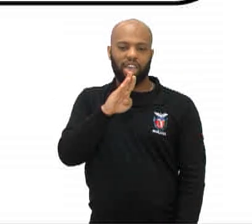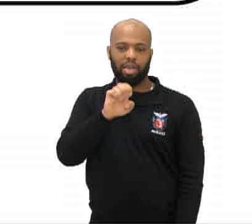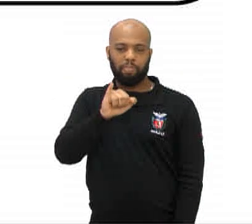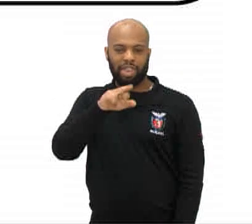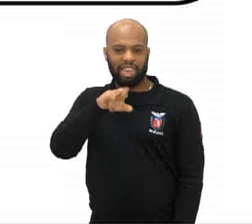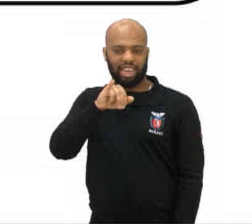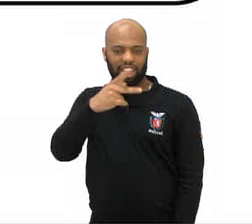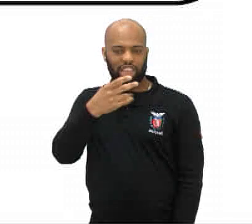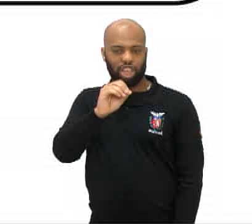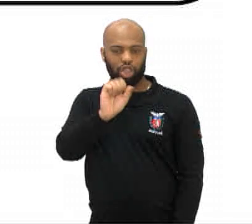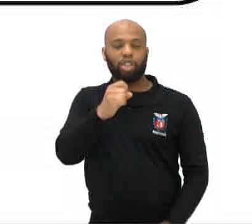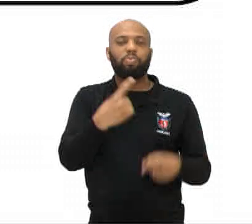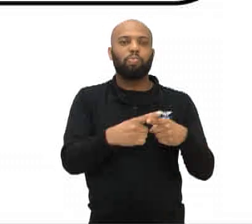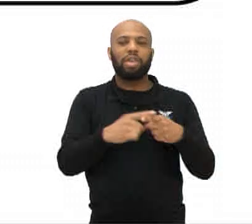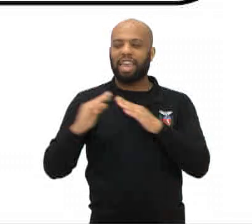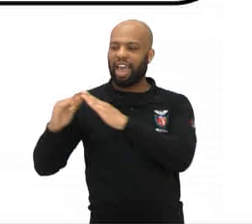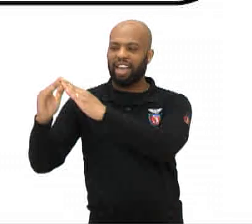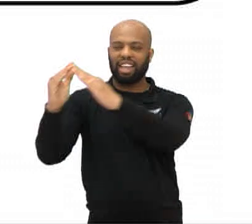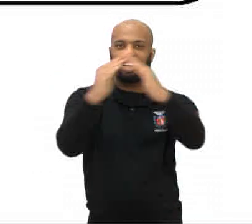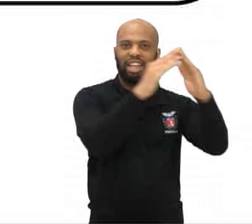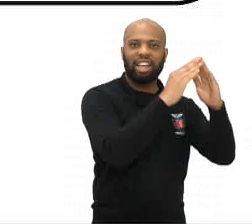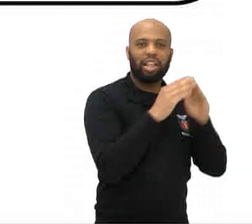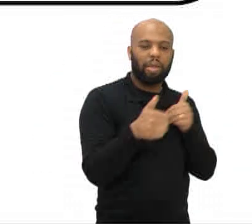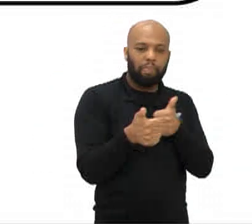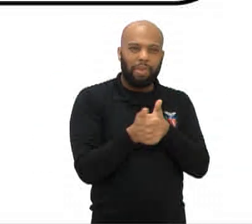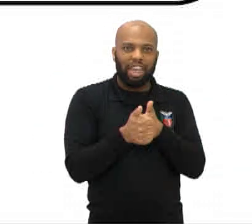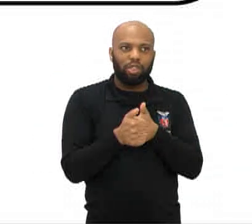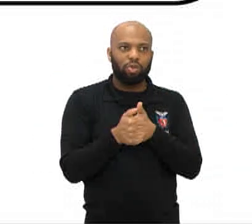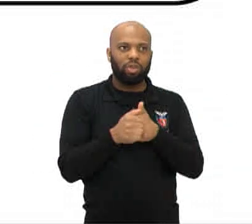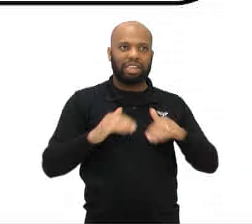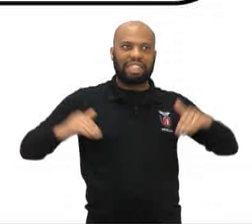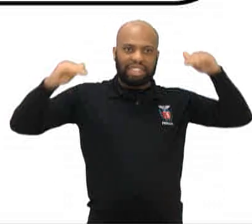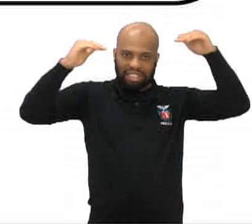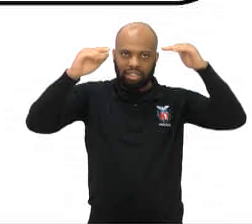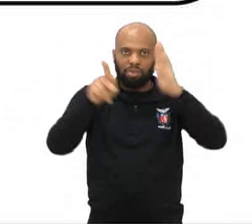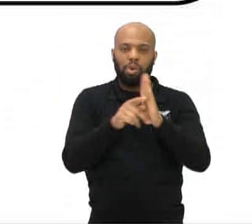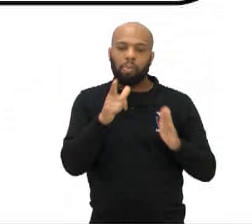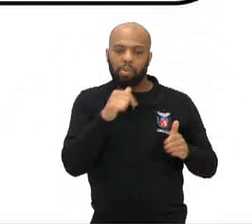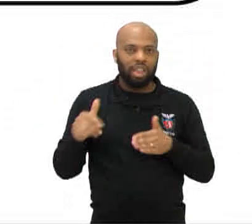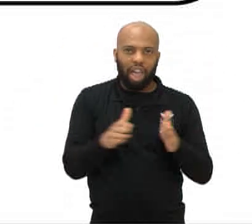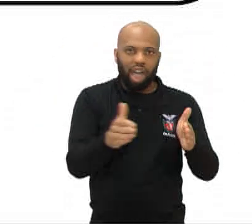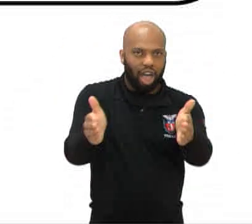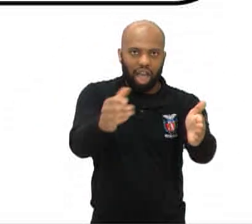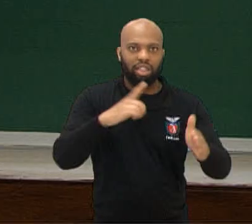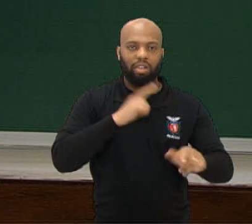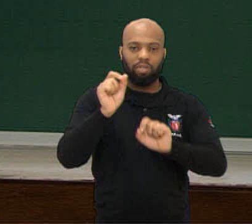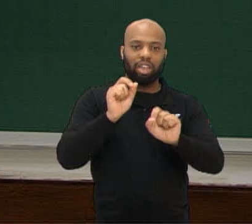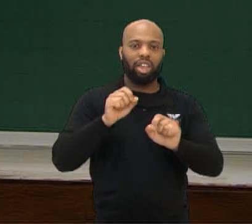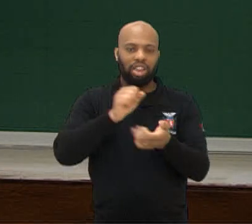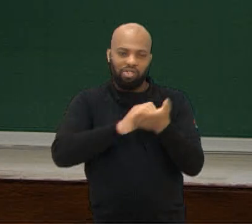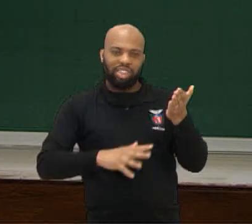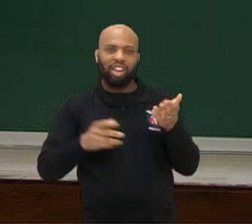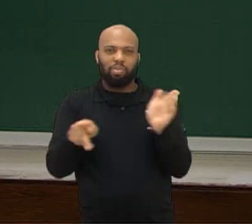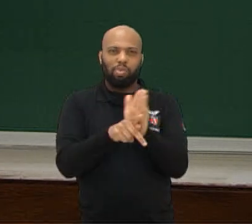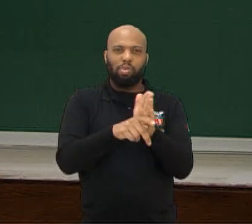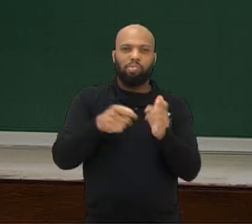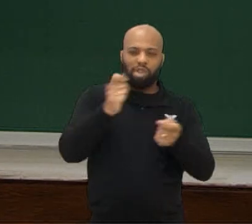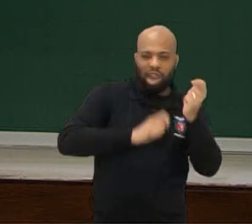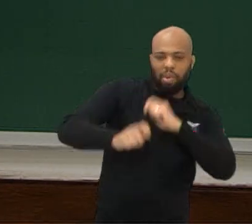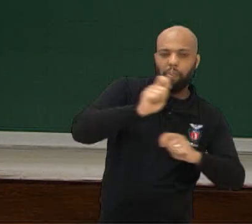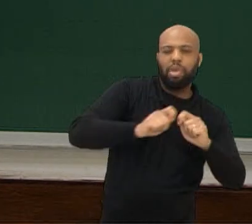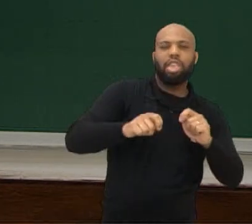que vivem na margem dos rios e que desenvolvem suas atividades relacionados ali com o rio,